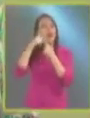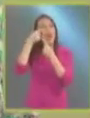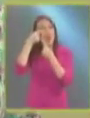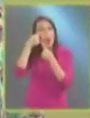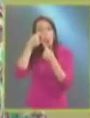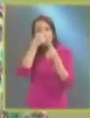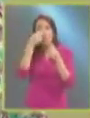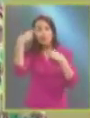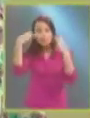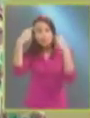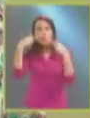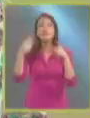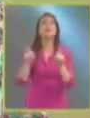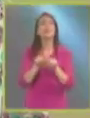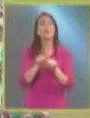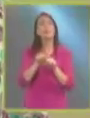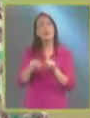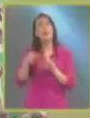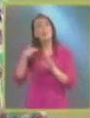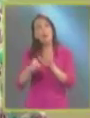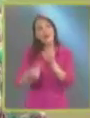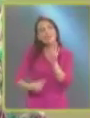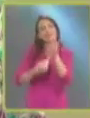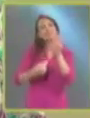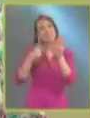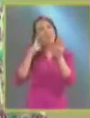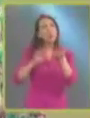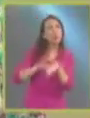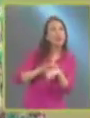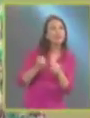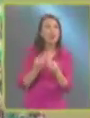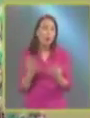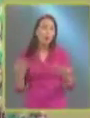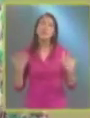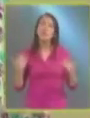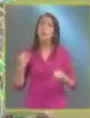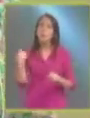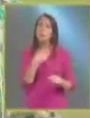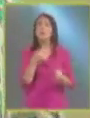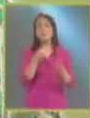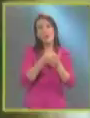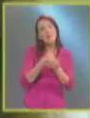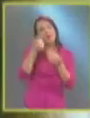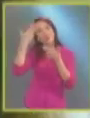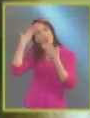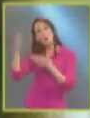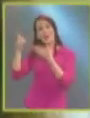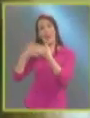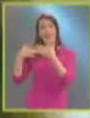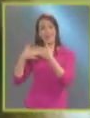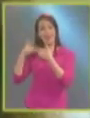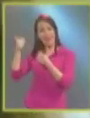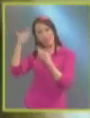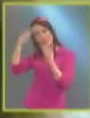tão também difundido. Nós temos o teste do olhinho. Mas a gente tem que olhar e perguntar e cobrar. Aline, obrigada pela sua participação aqui no